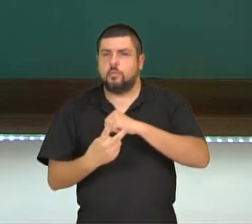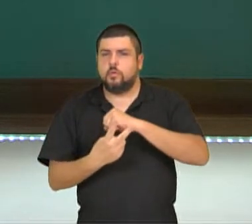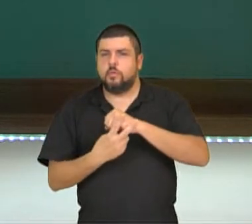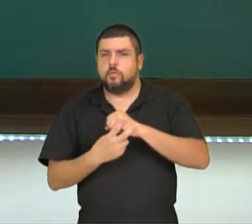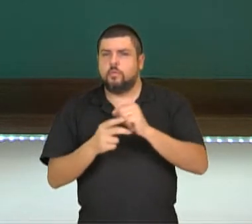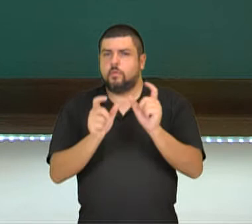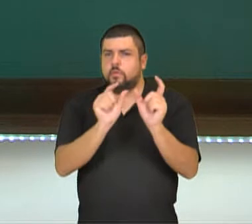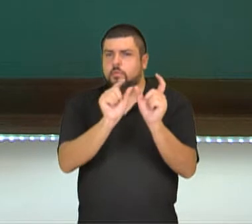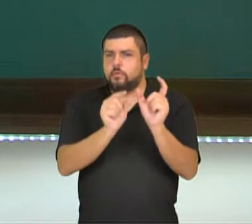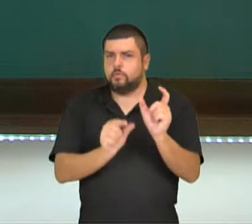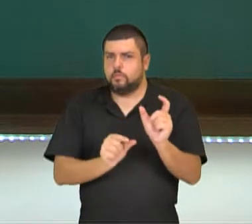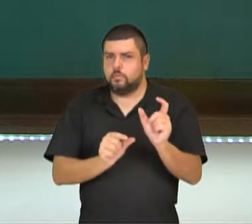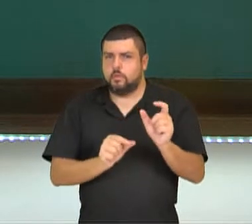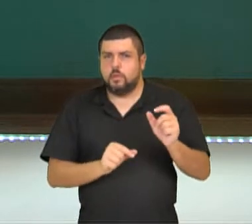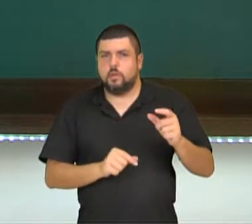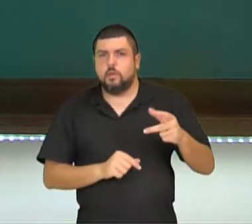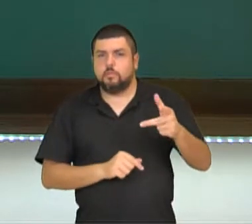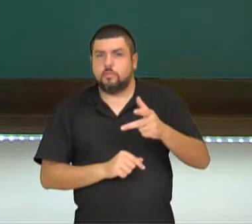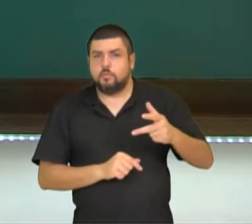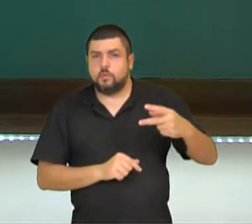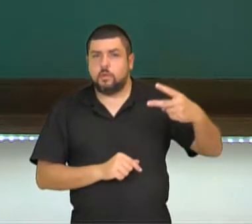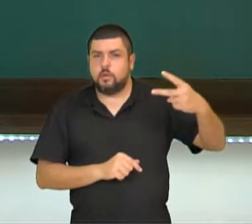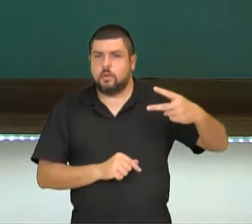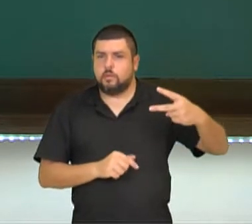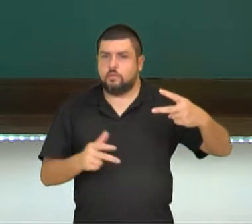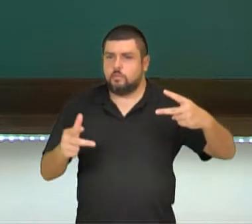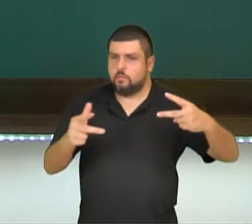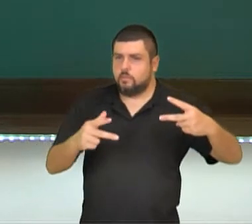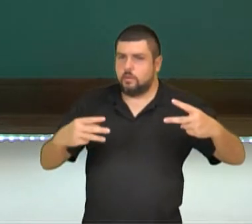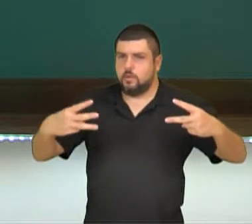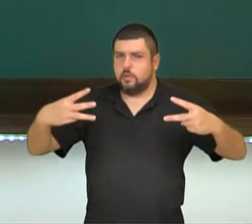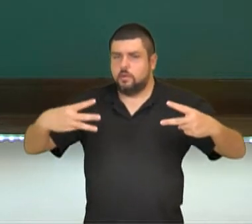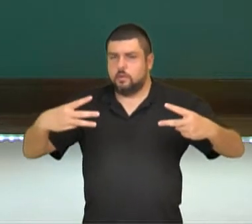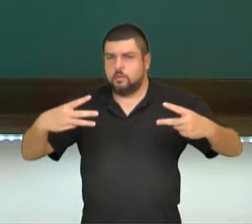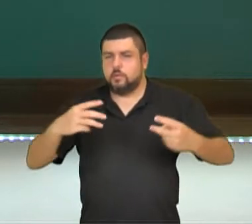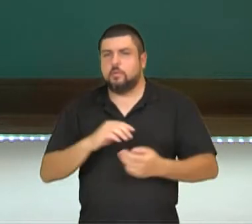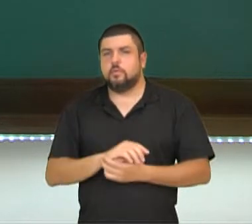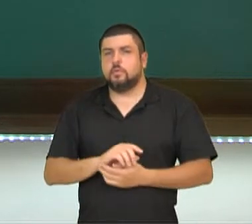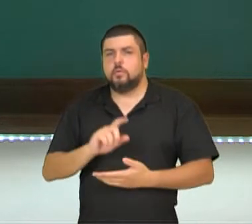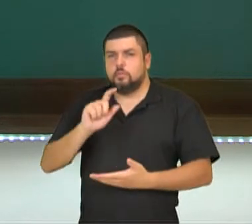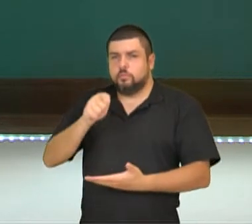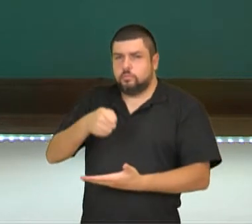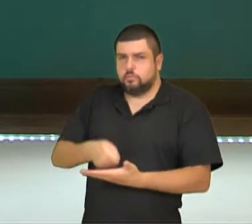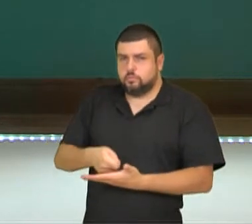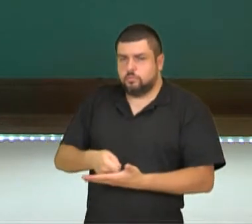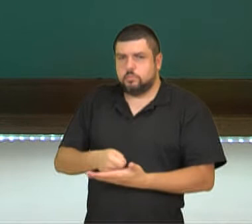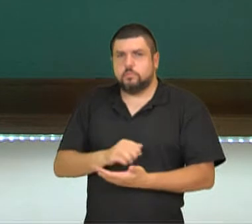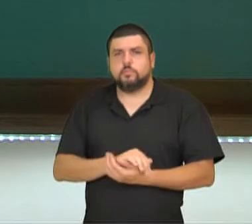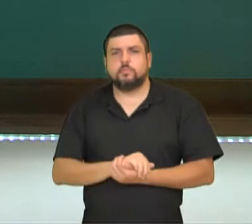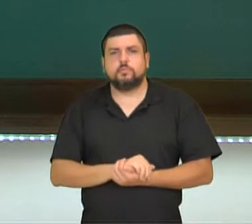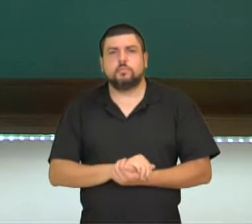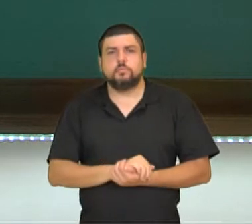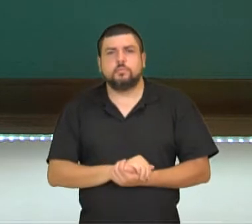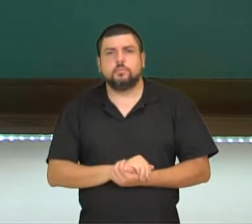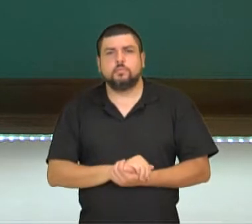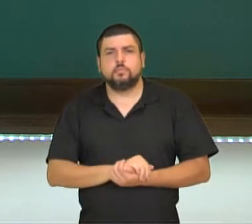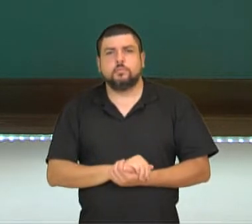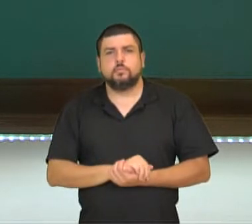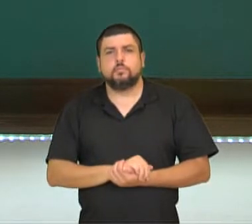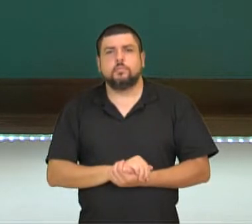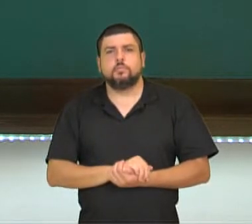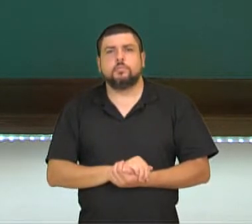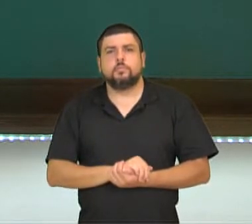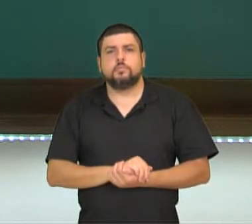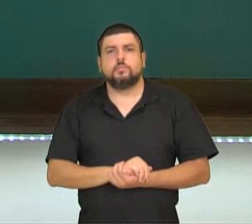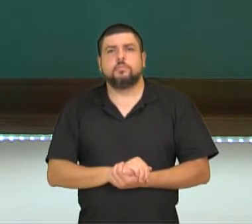verbos da segunda para a terceira pessoa do singular no modo imperativo, certo? Mirem-se,